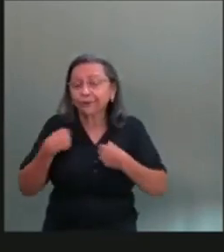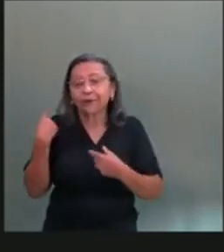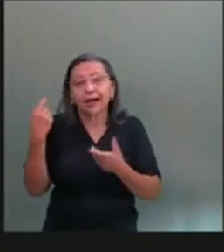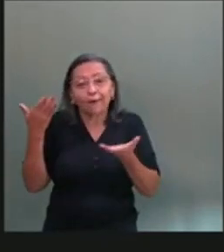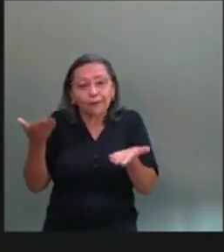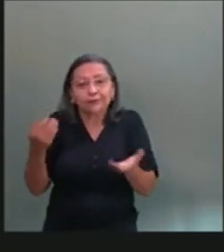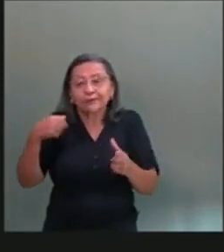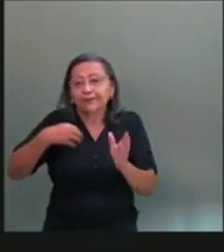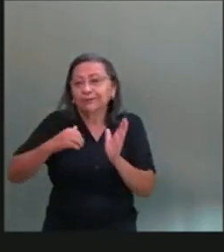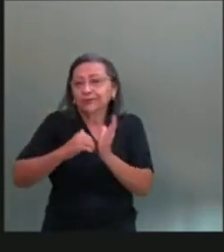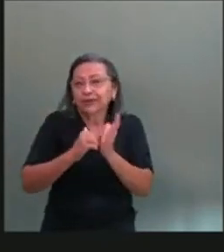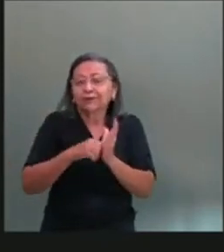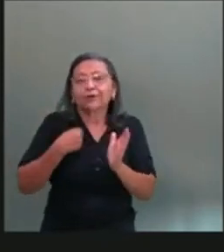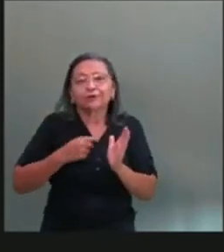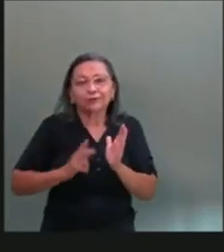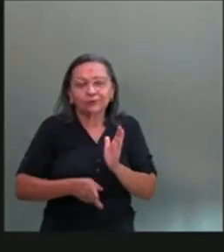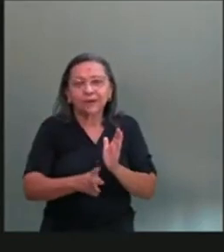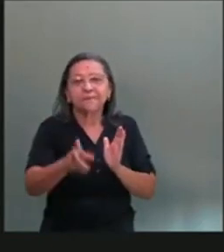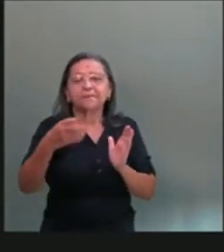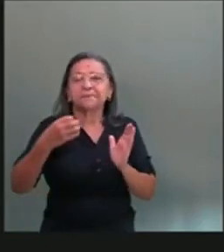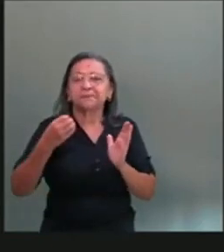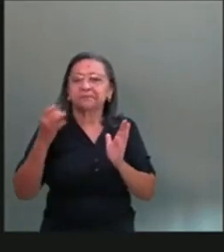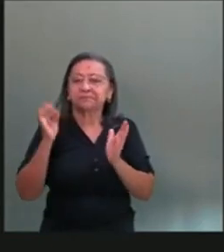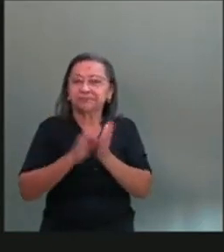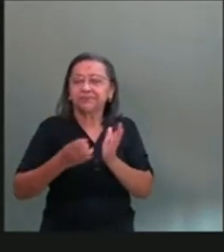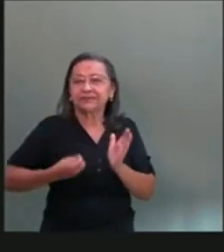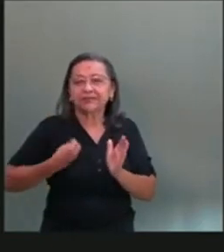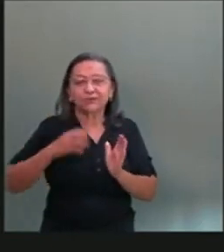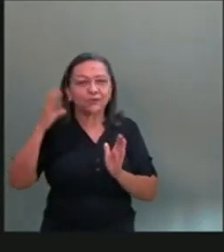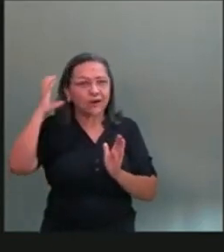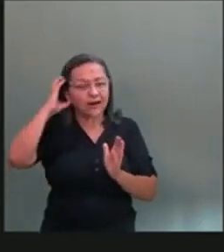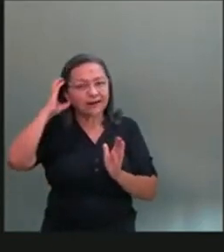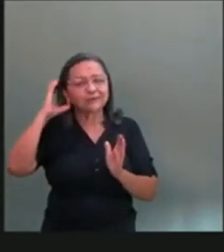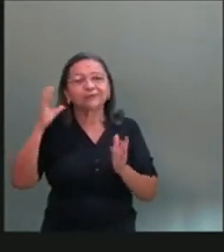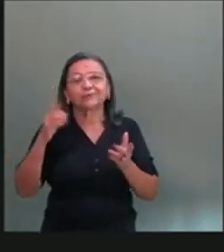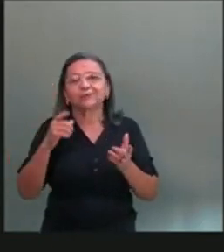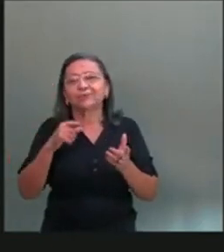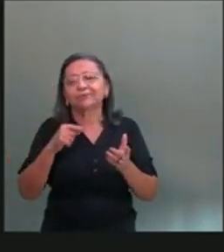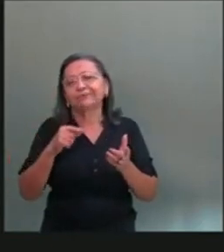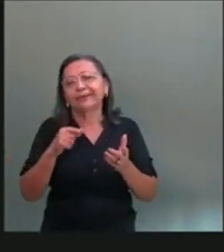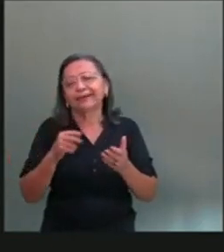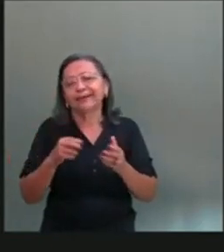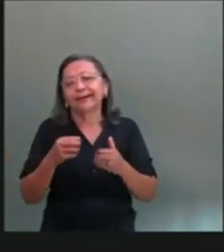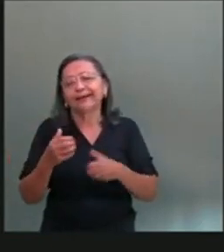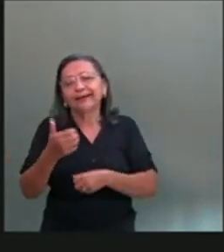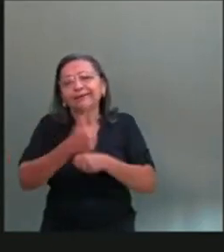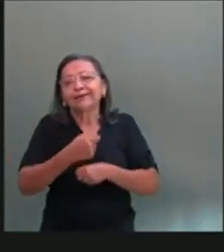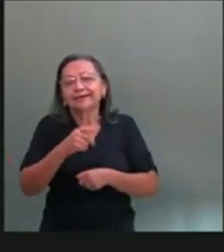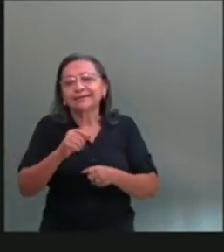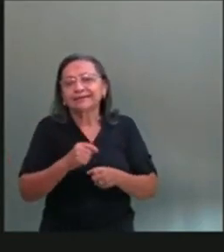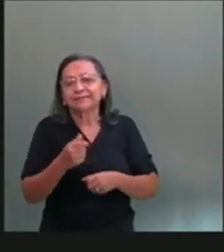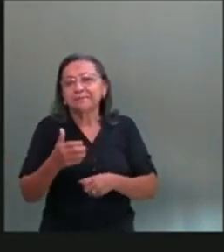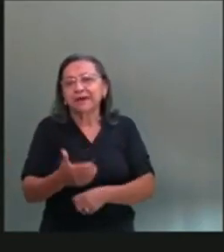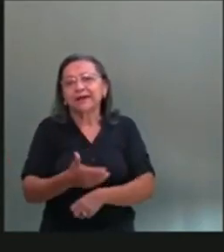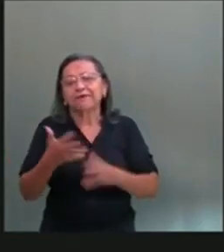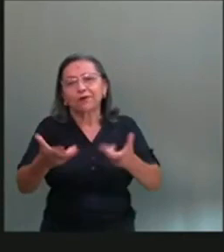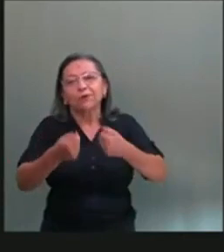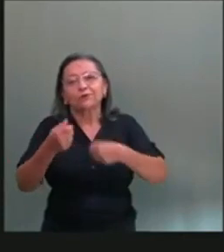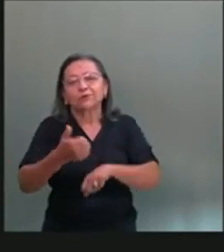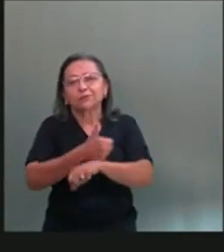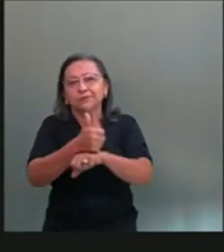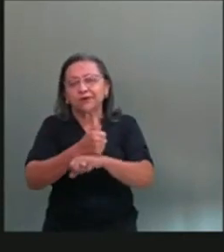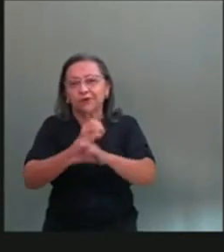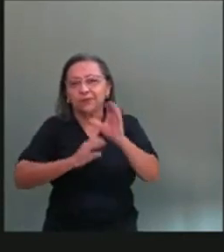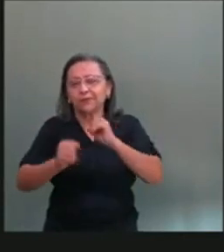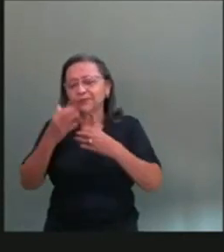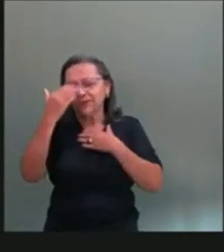Senado e a gente continua presente no rádio, conversando através desses grandes profissionais da comunicação. Muito obrigada e que Deus abençoe